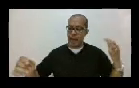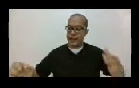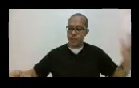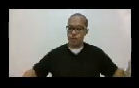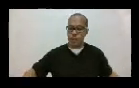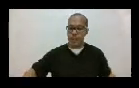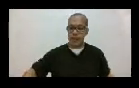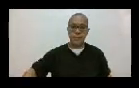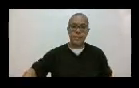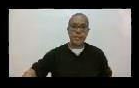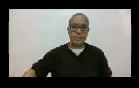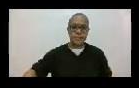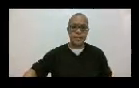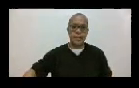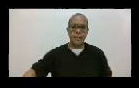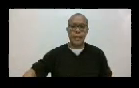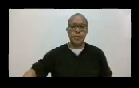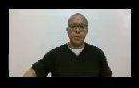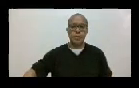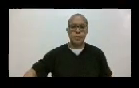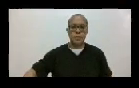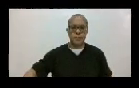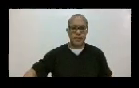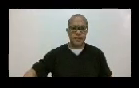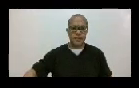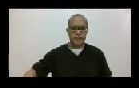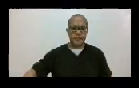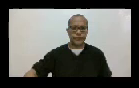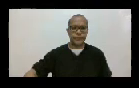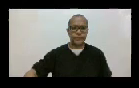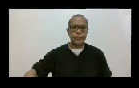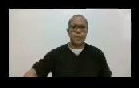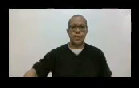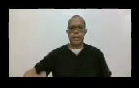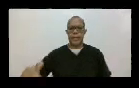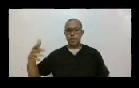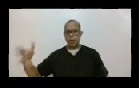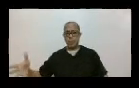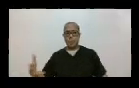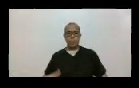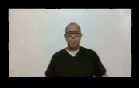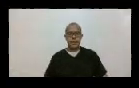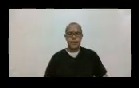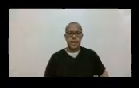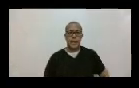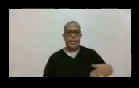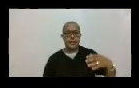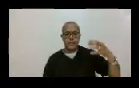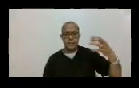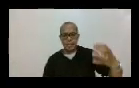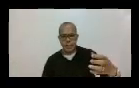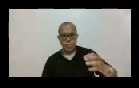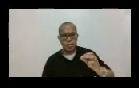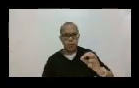as cidades com mais de 1 milhão de habitantes em 2016 eu não quero tirar compõe